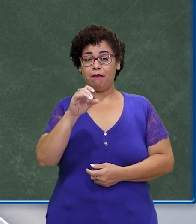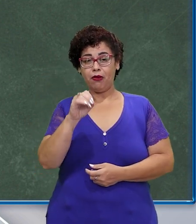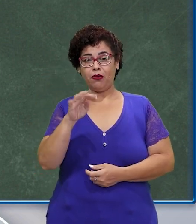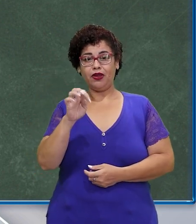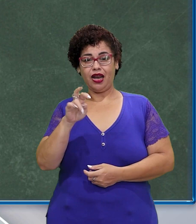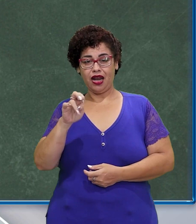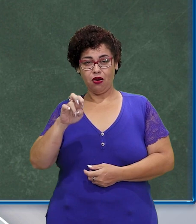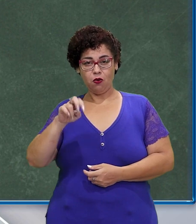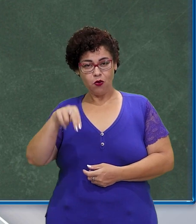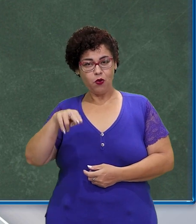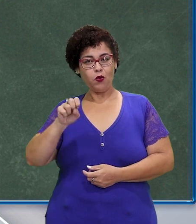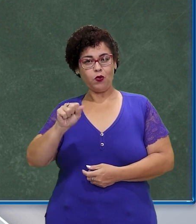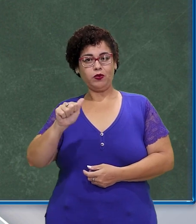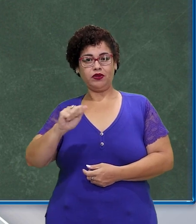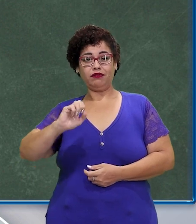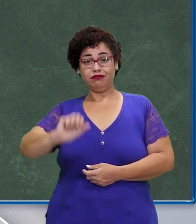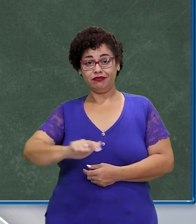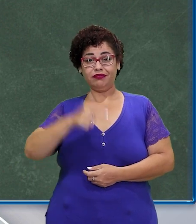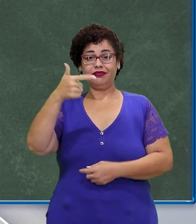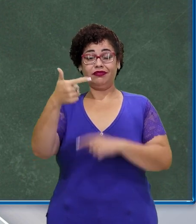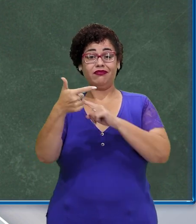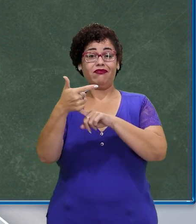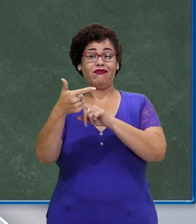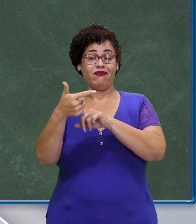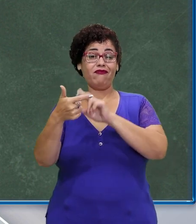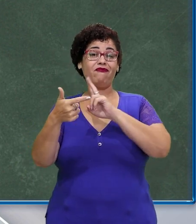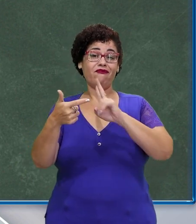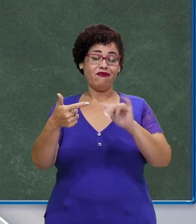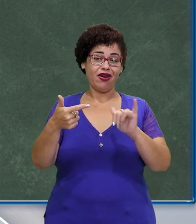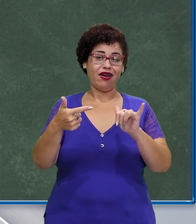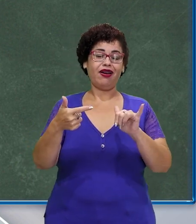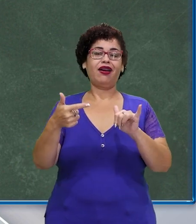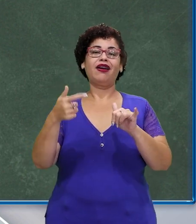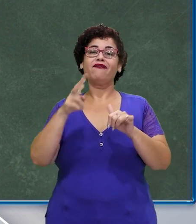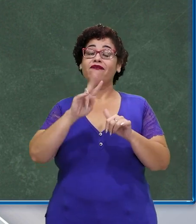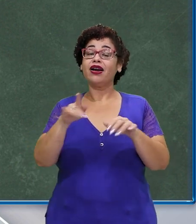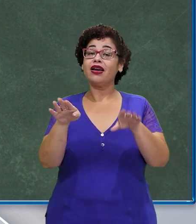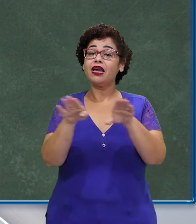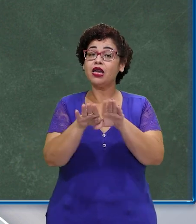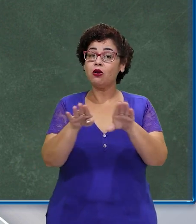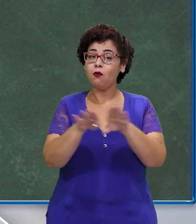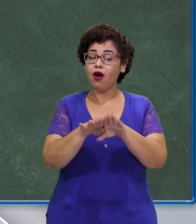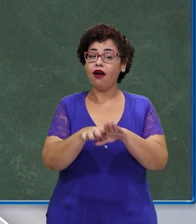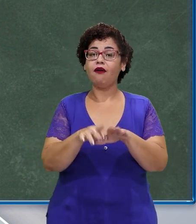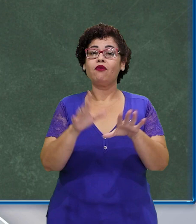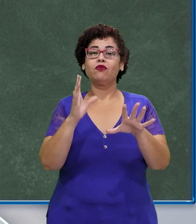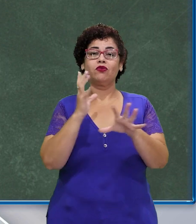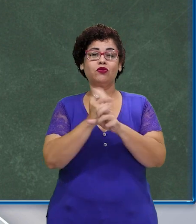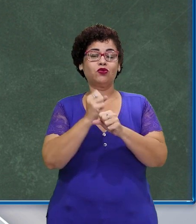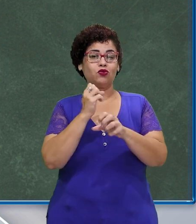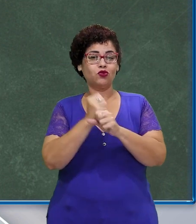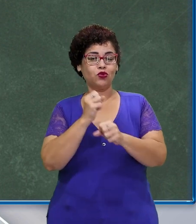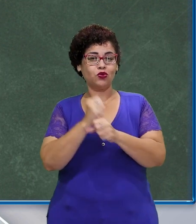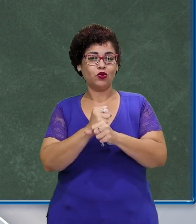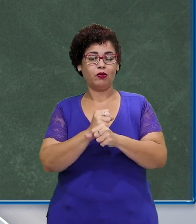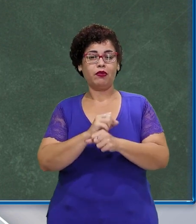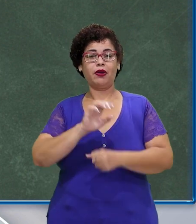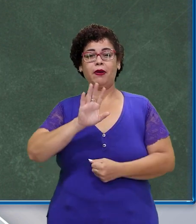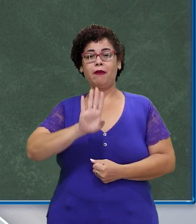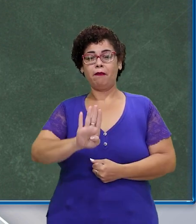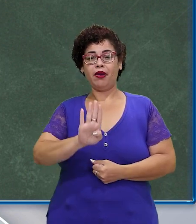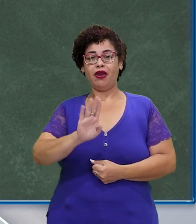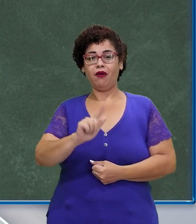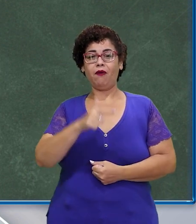ao quadrado, ela vai ser sempre igual à soma dos